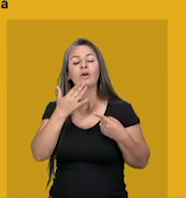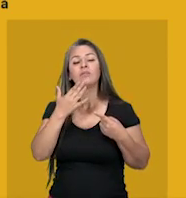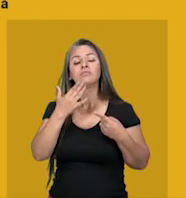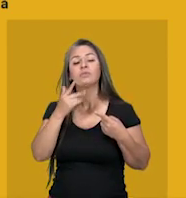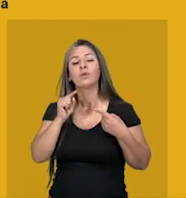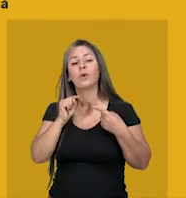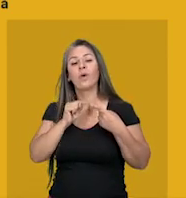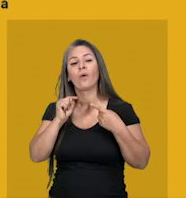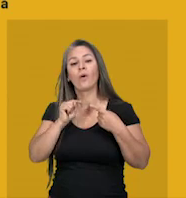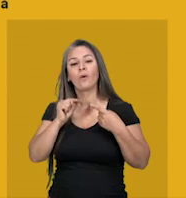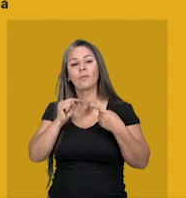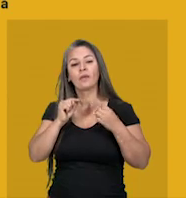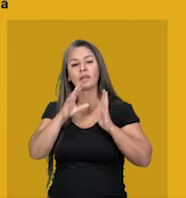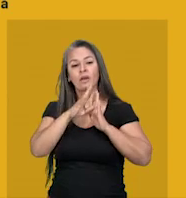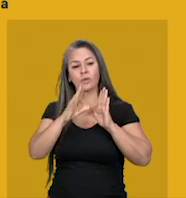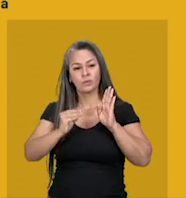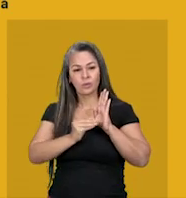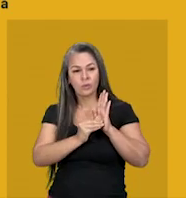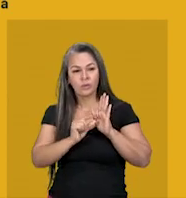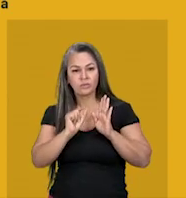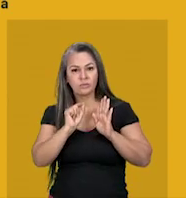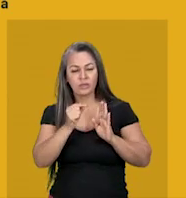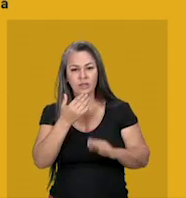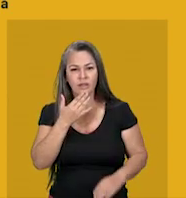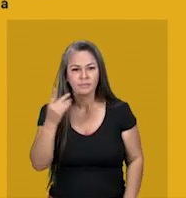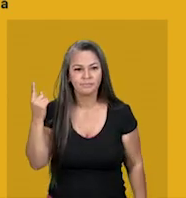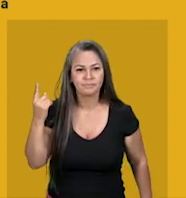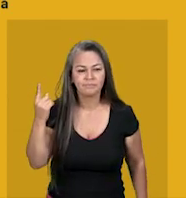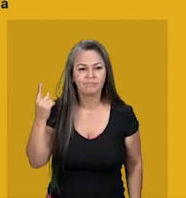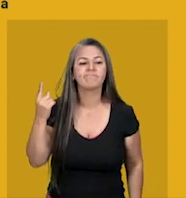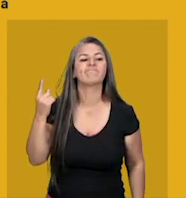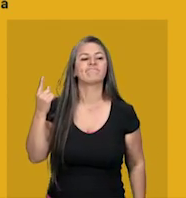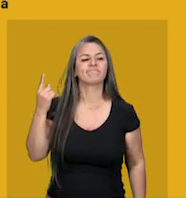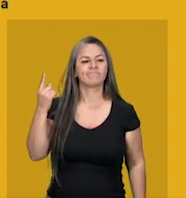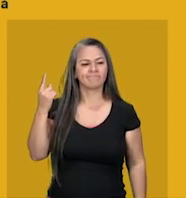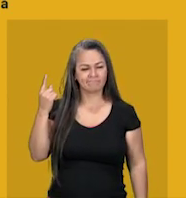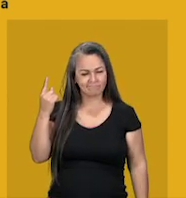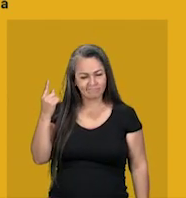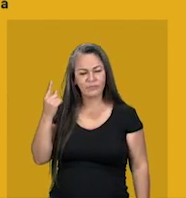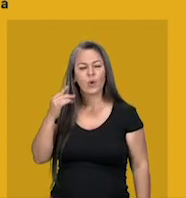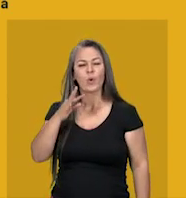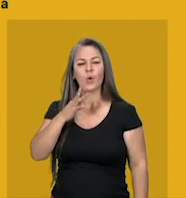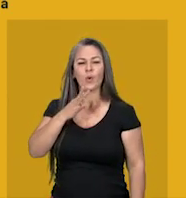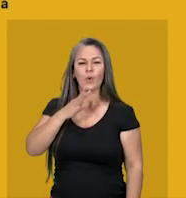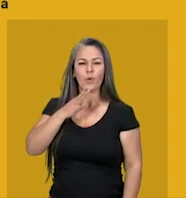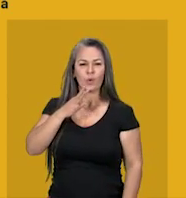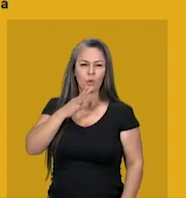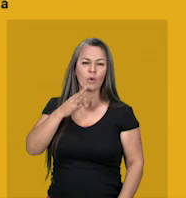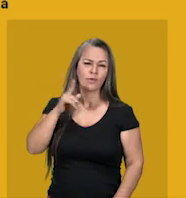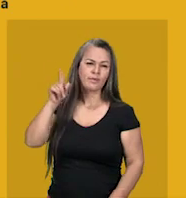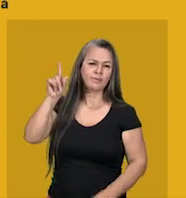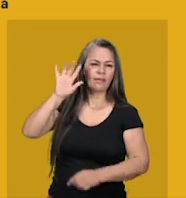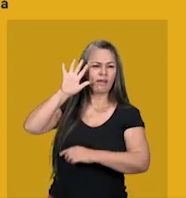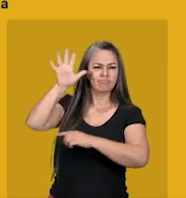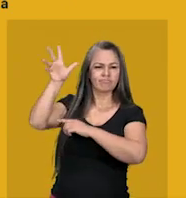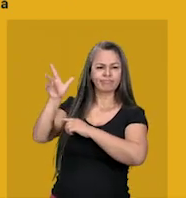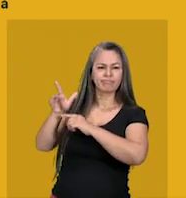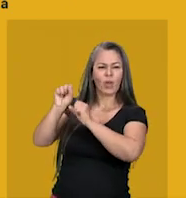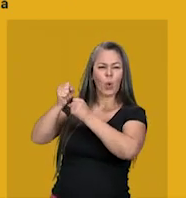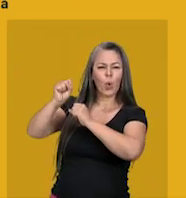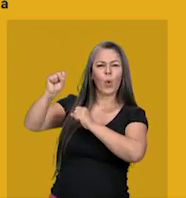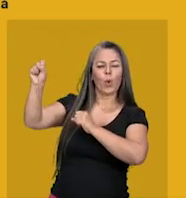que eu vou trazer para vocês aqui? Então, vamos lá. Conhecer aspectos relacionados à dimensão,